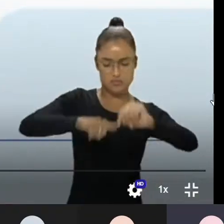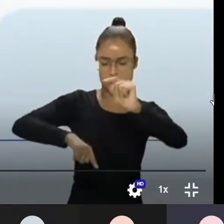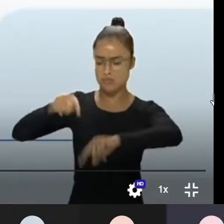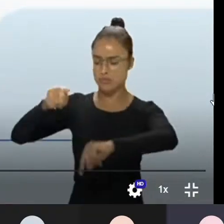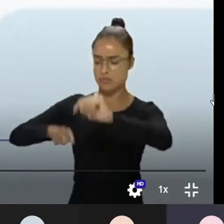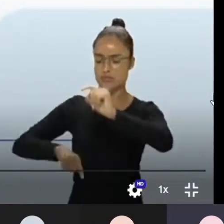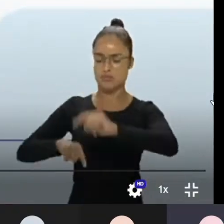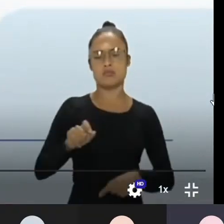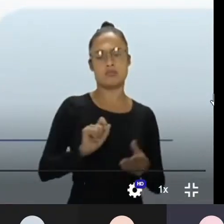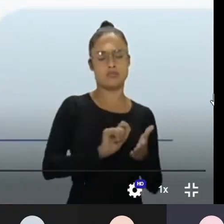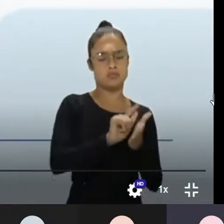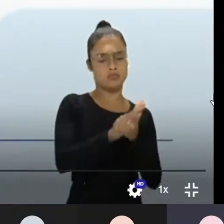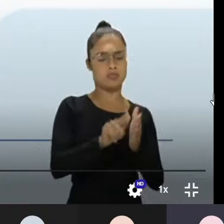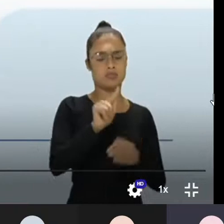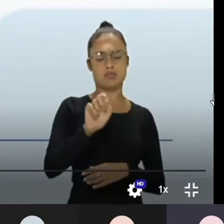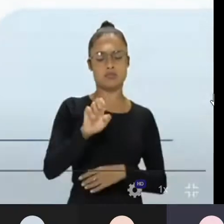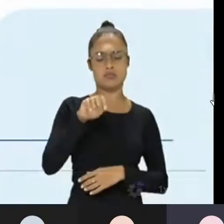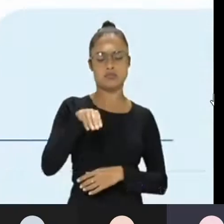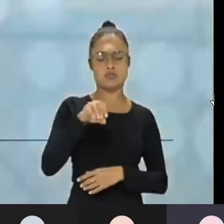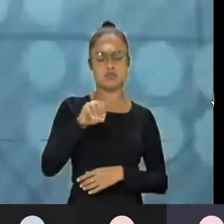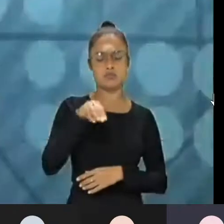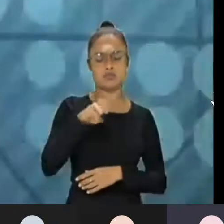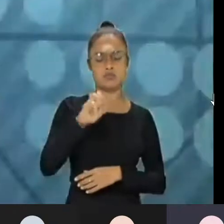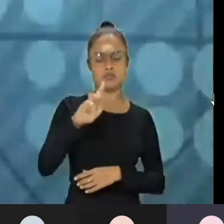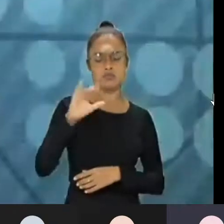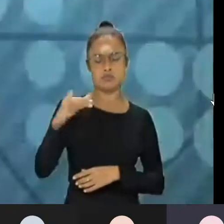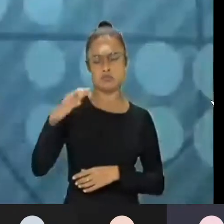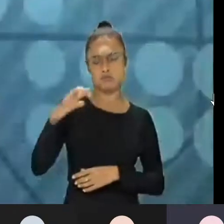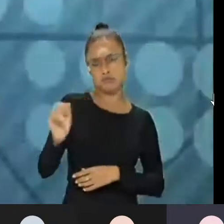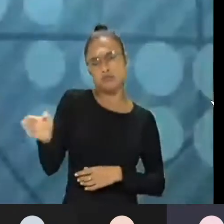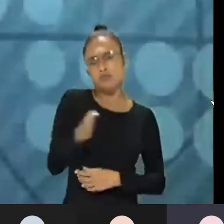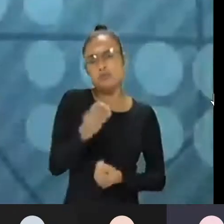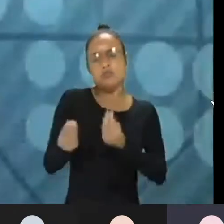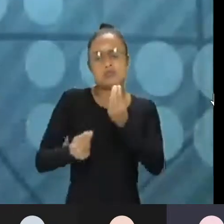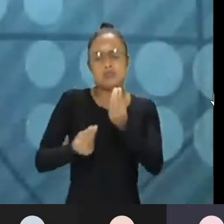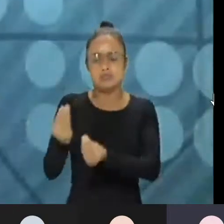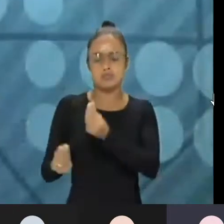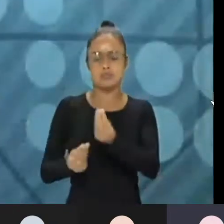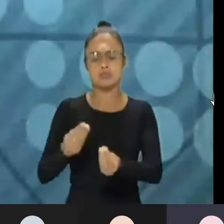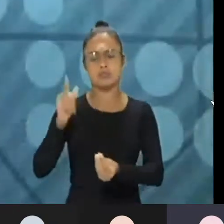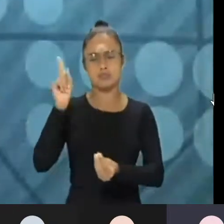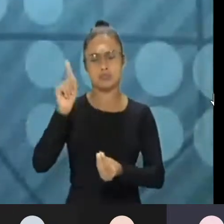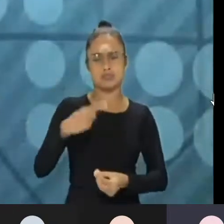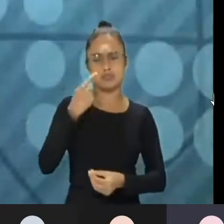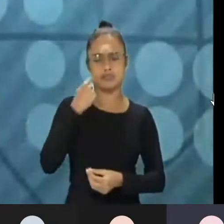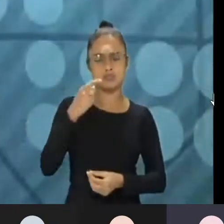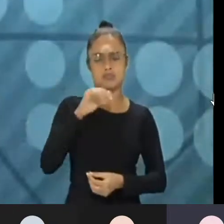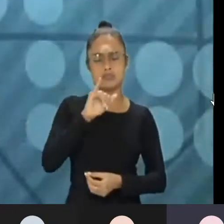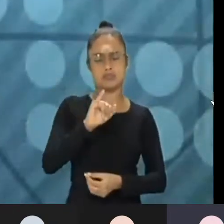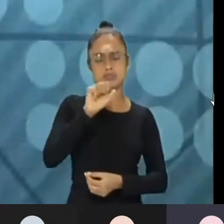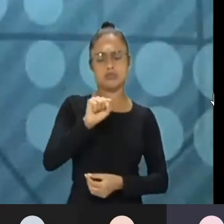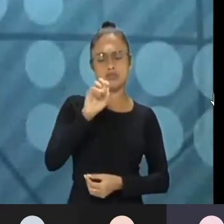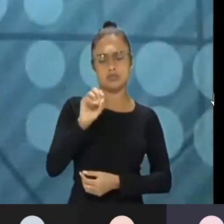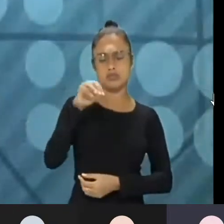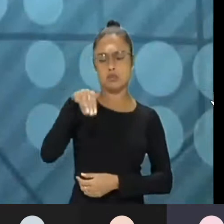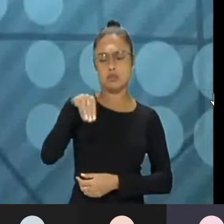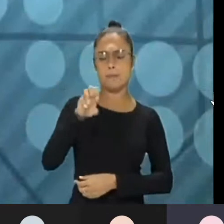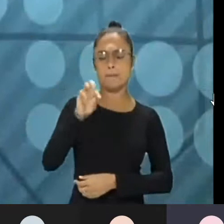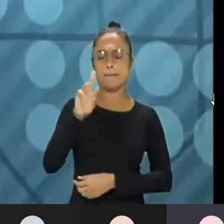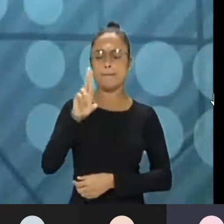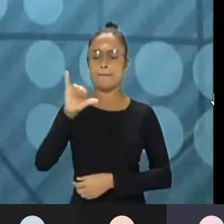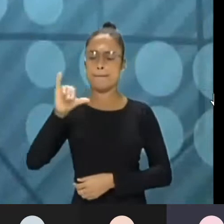tridimensionais de forma planificada e desenvolver o pensamento geométrico. Com relação à isometria, dentro